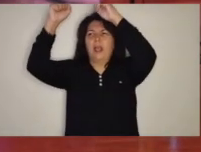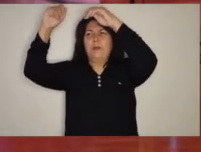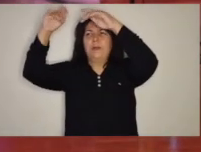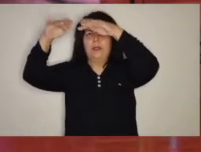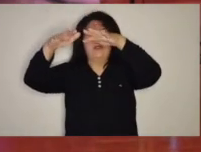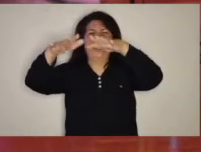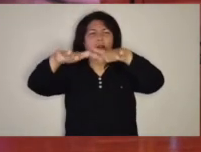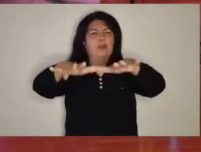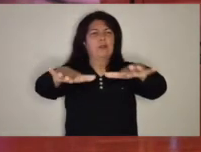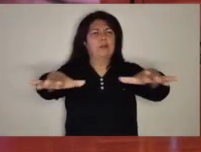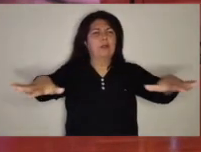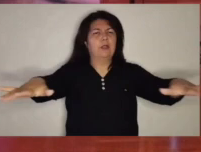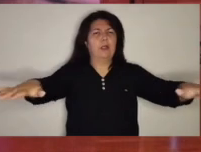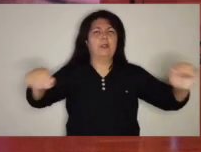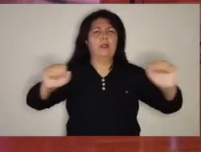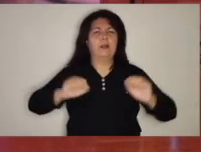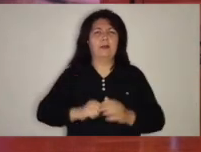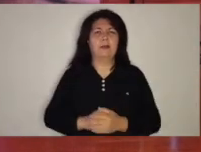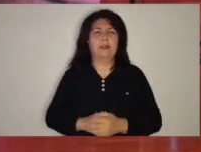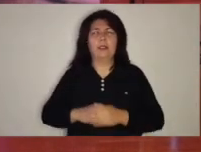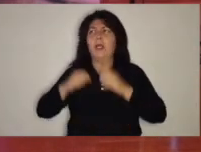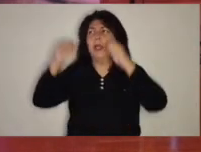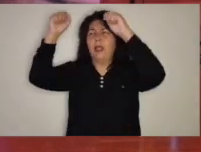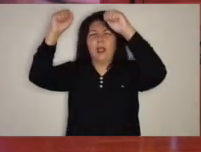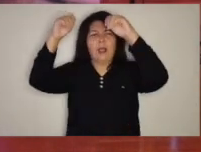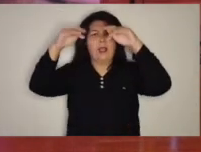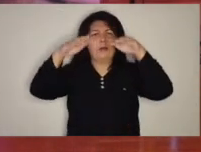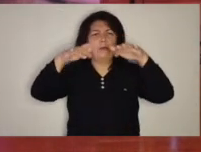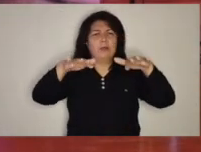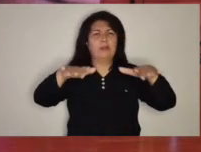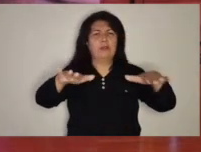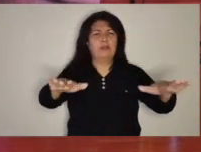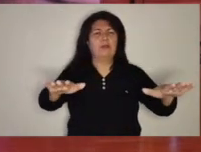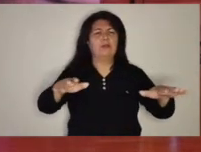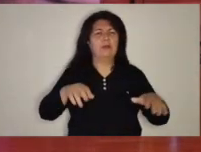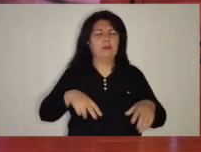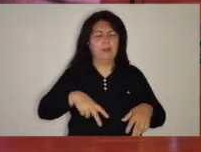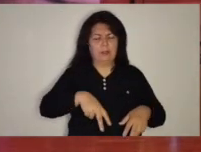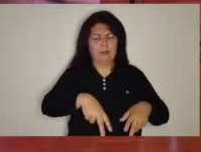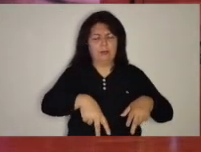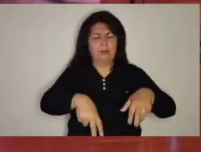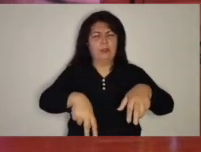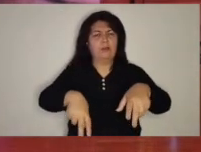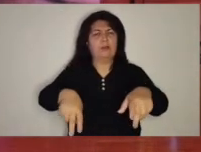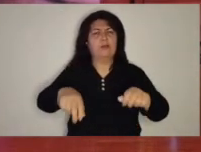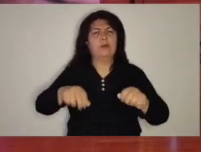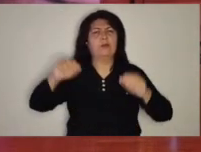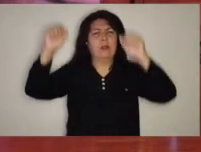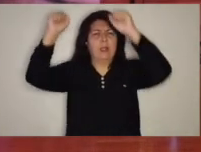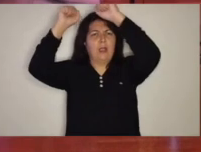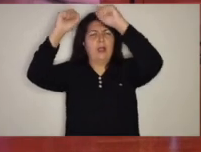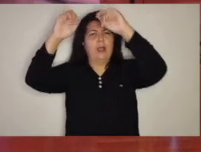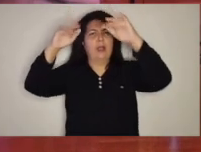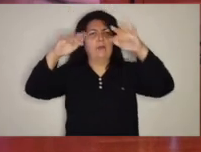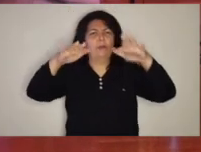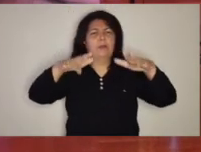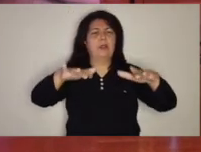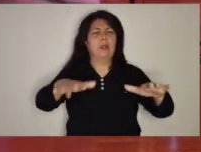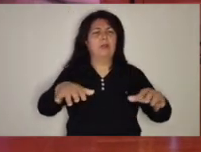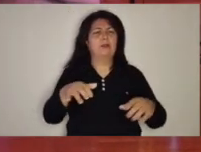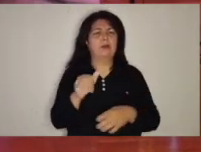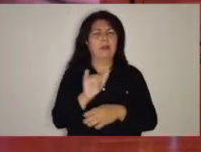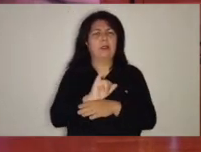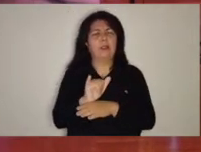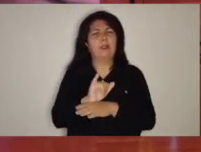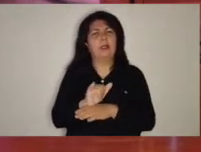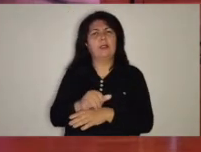possa levar a porção que precisa. Abençoa quem está no caminho, abençoa quem está assistindo online, abençoa também